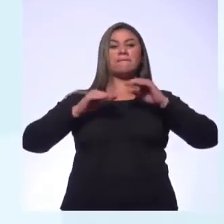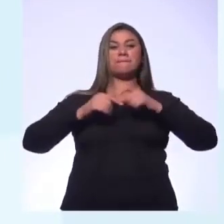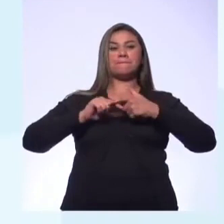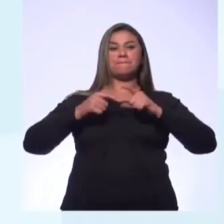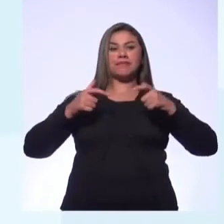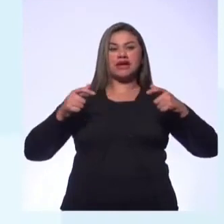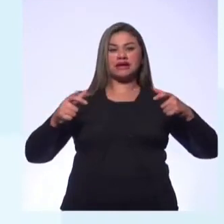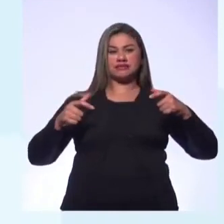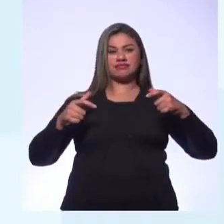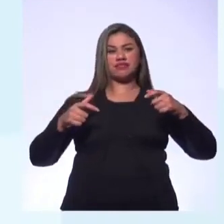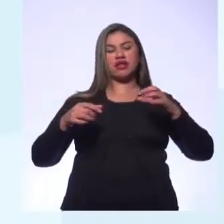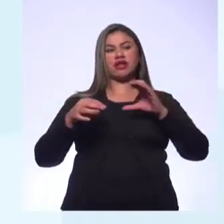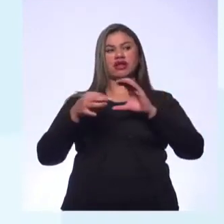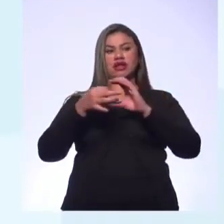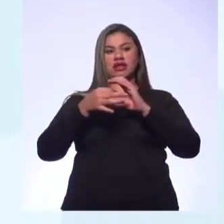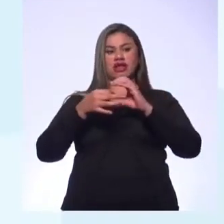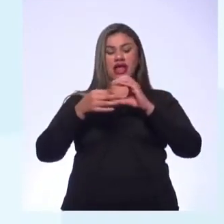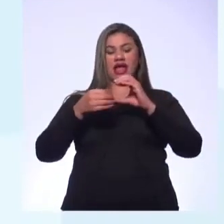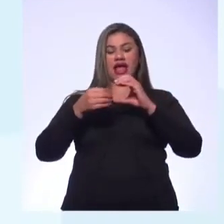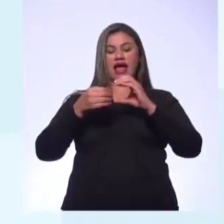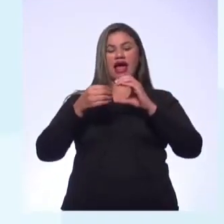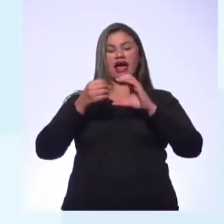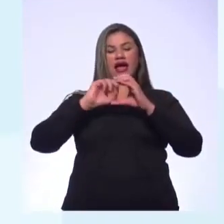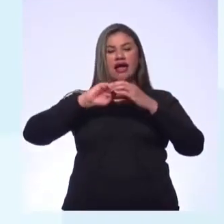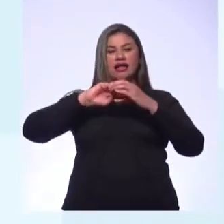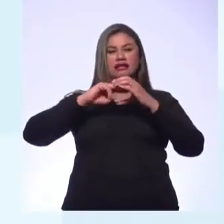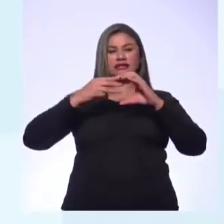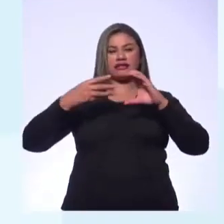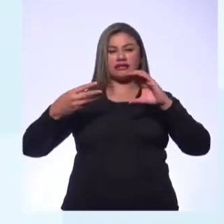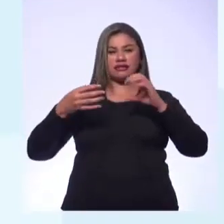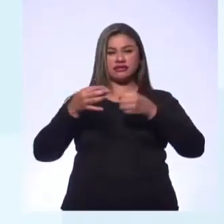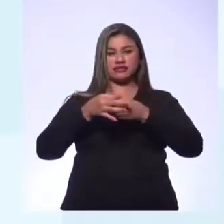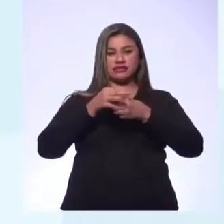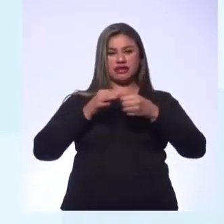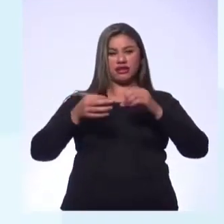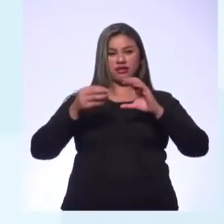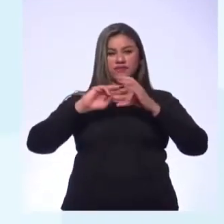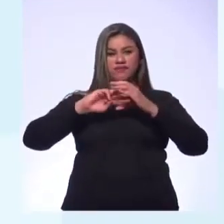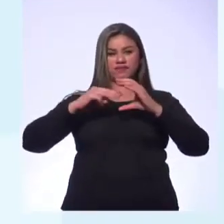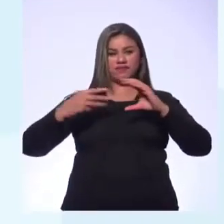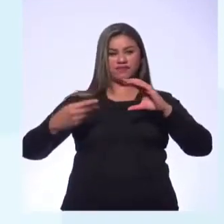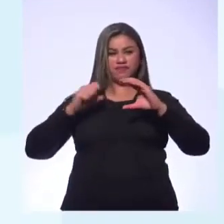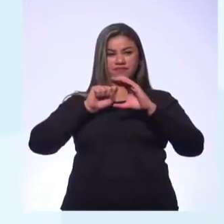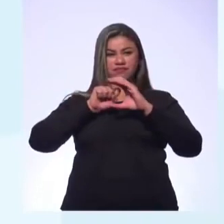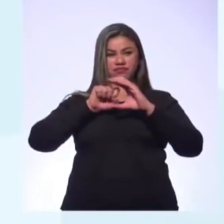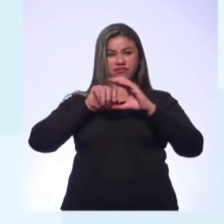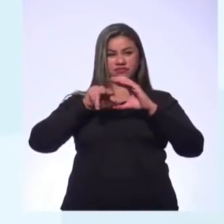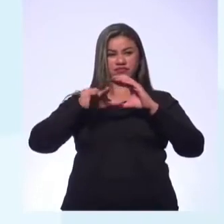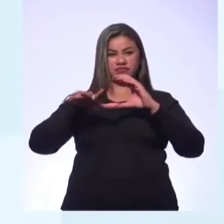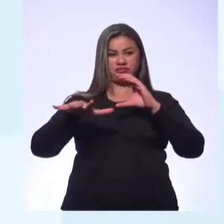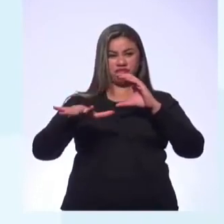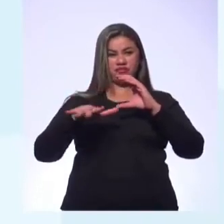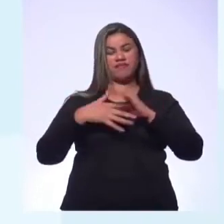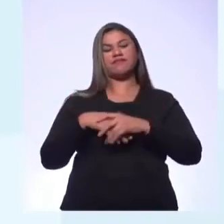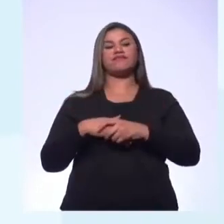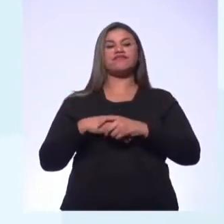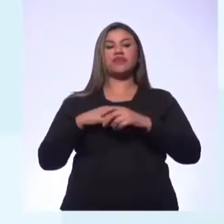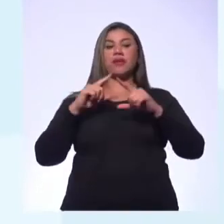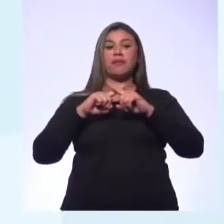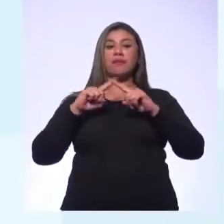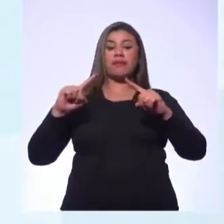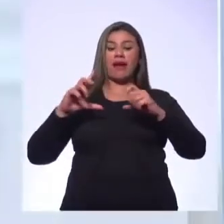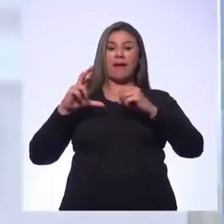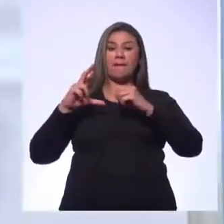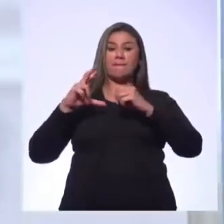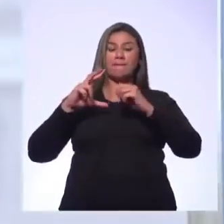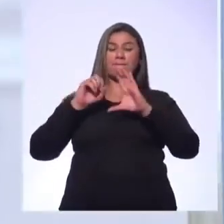célula procarionte, que é a bactéria, que é o que nós vamos trabalhar hoje. Mas a gente tem que lembrar também que a bactéria ela é muito maior do que o vírus.